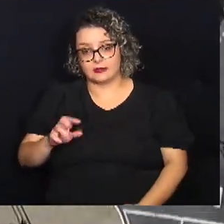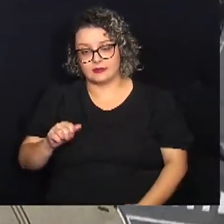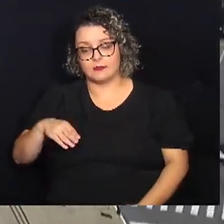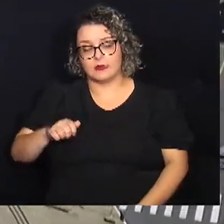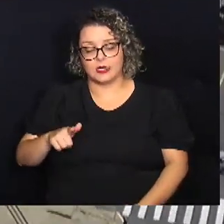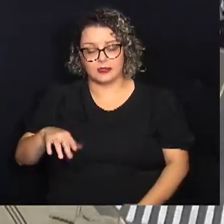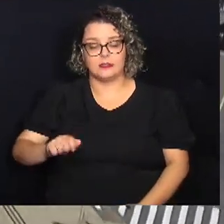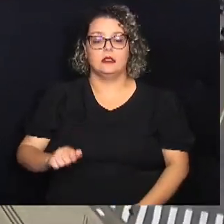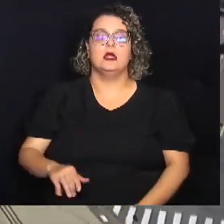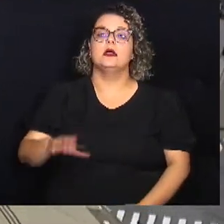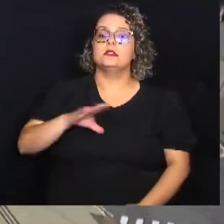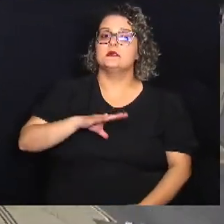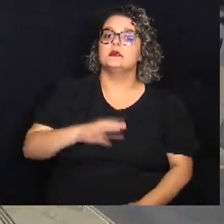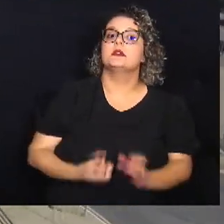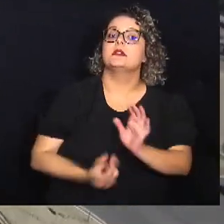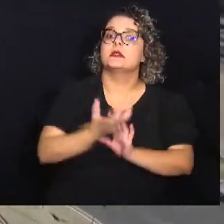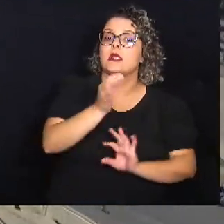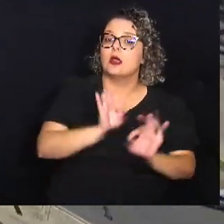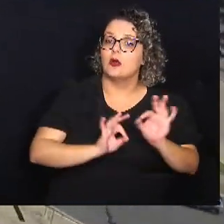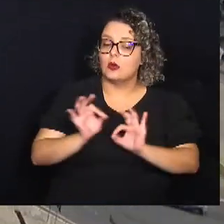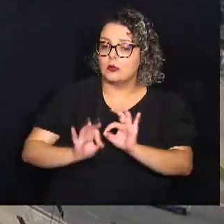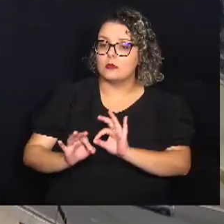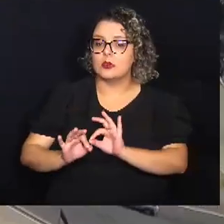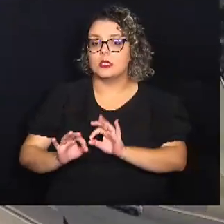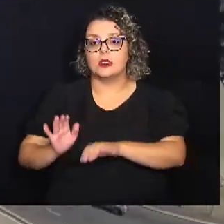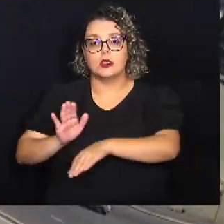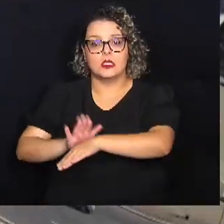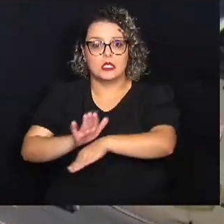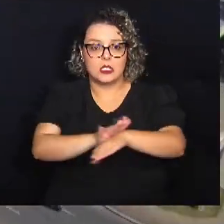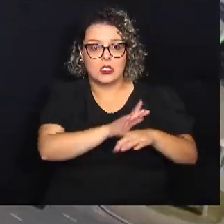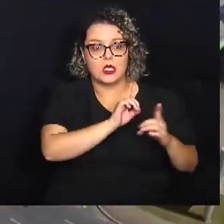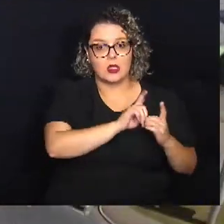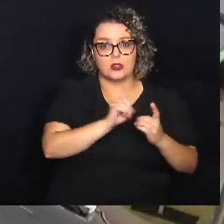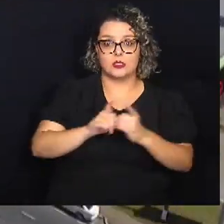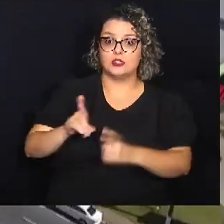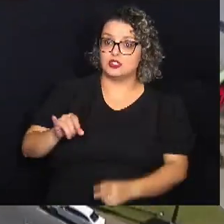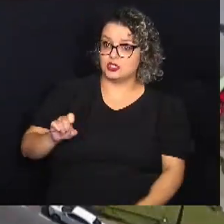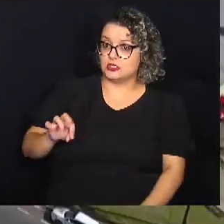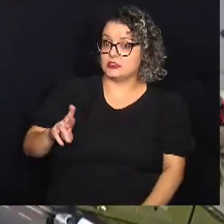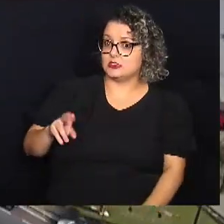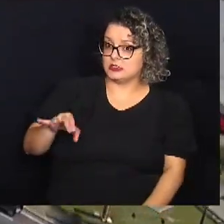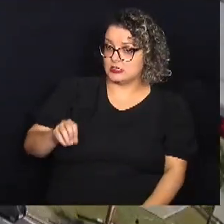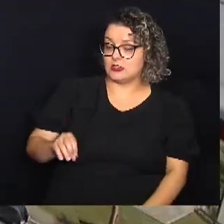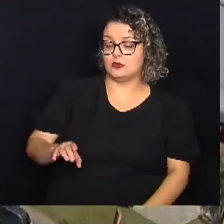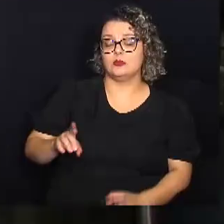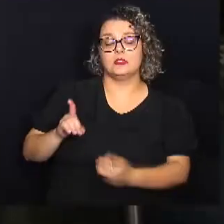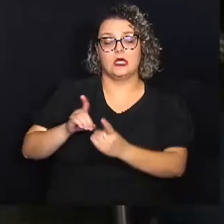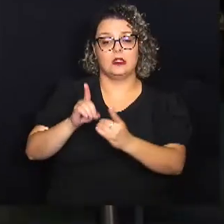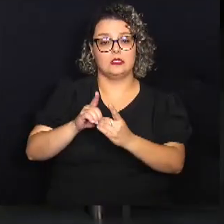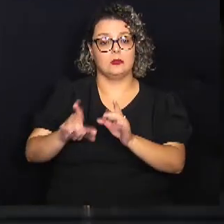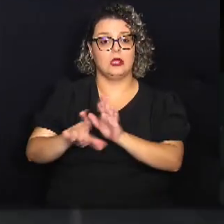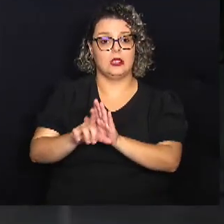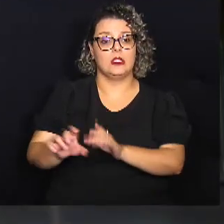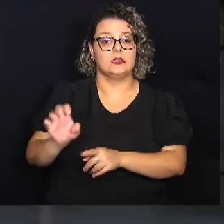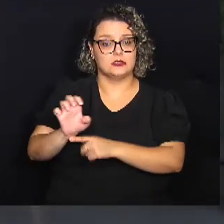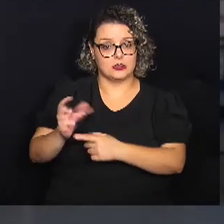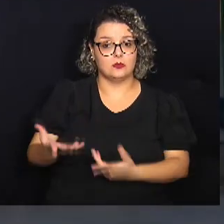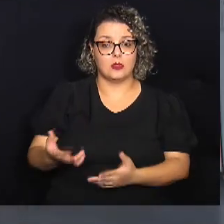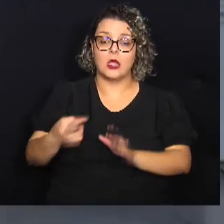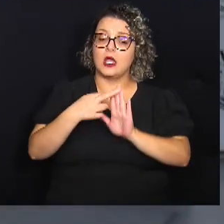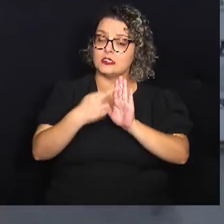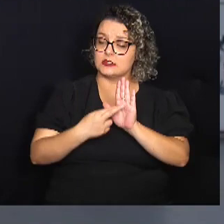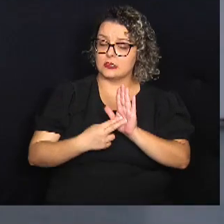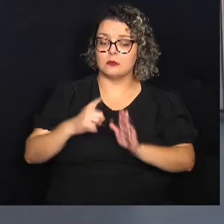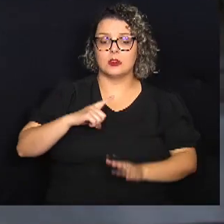municípios criar, organizar e suprimir distritos, observada a legislação estadual. As regras para que